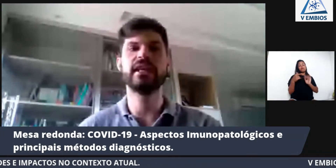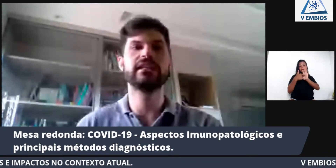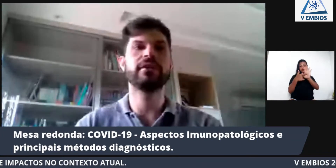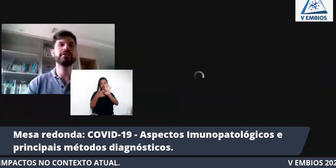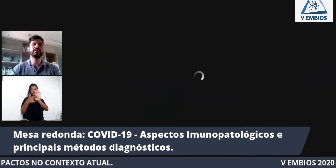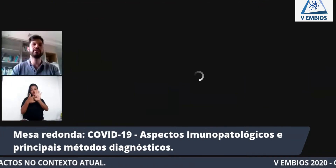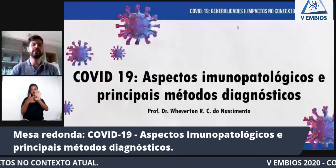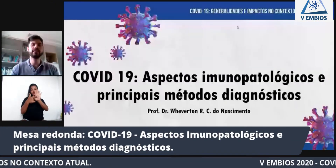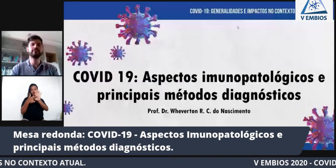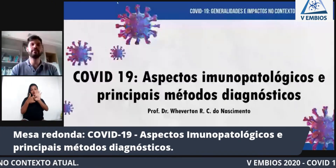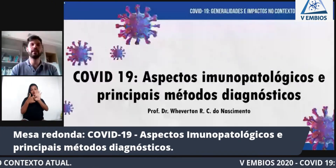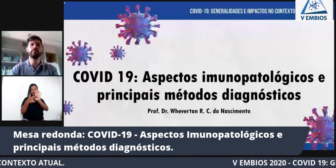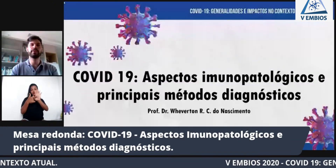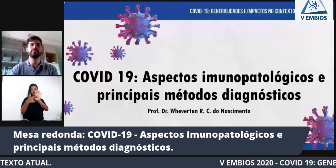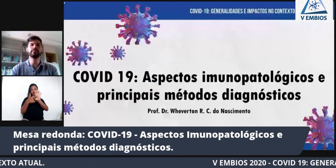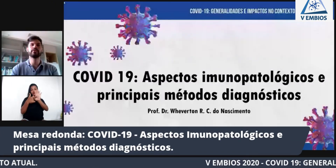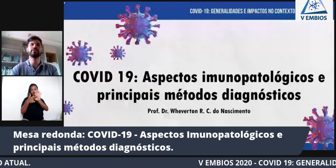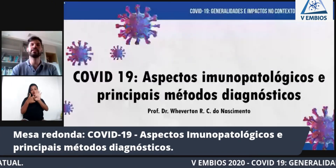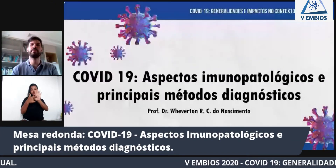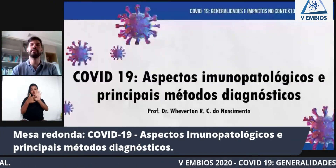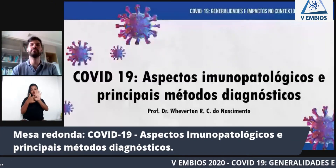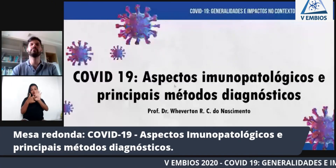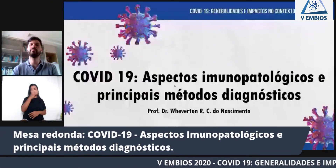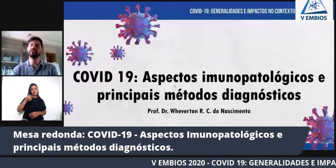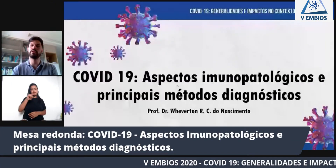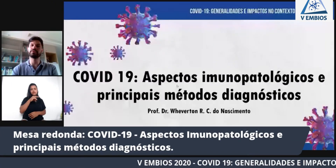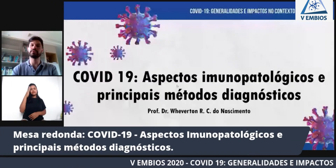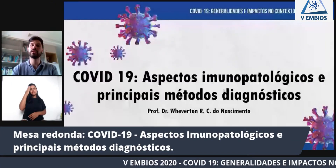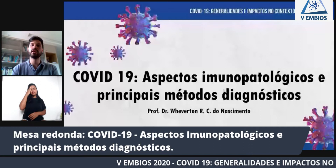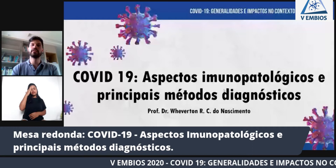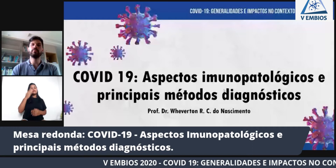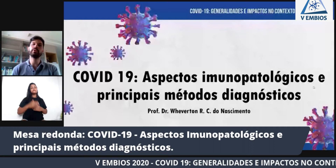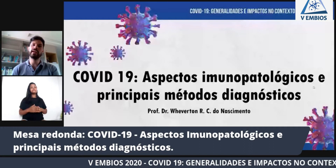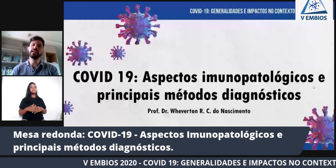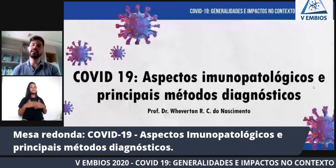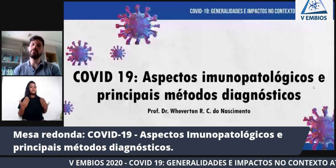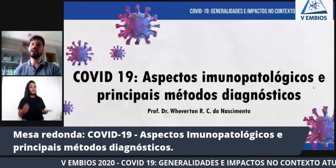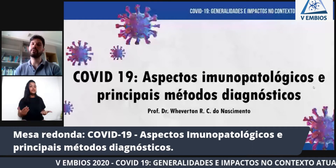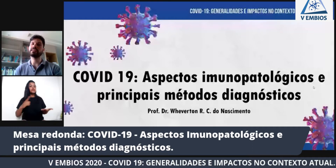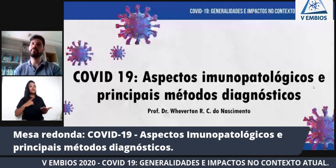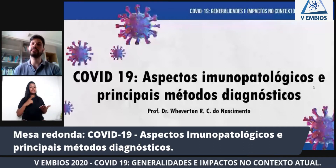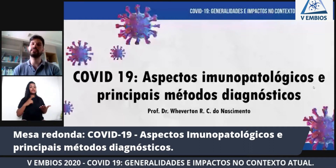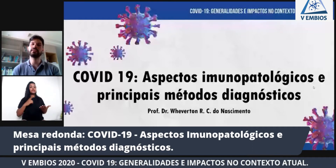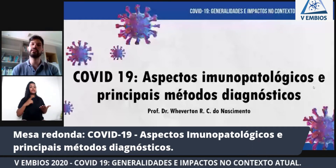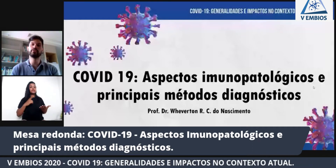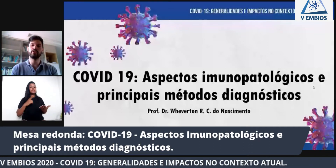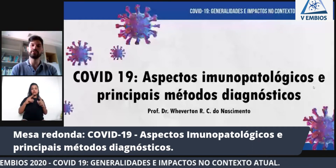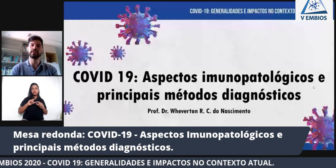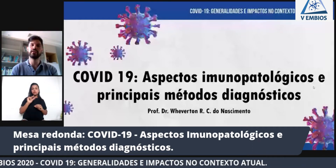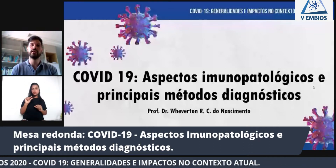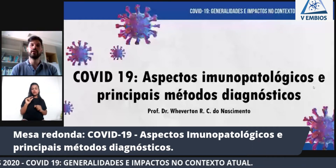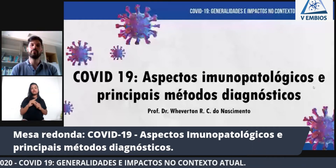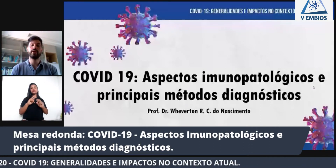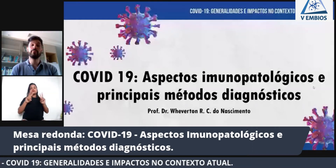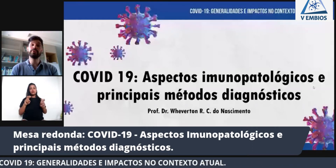né? Então, a gente vai falar um pouquinho sobre os aspectos imunopatológicos. Então, por que trabalhar com essa parte